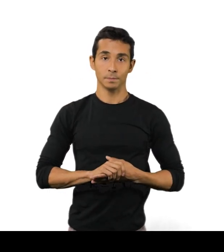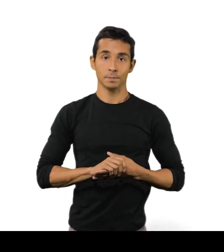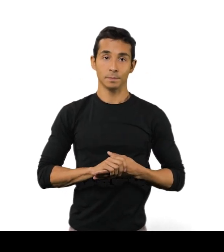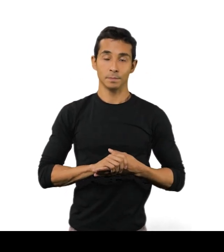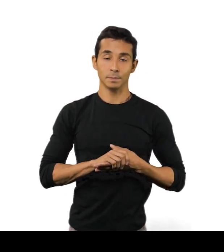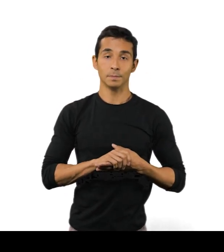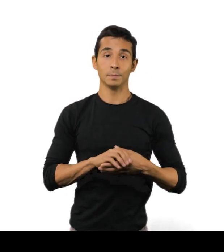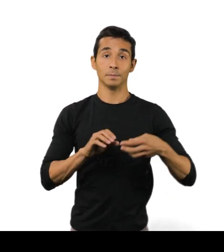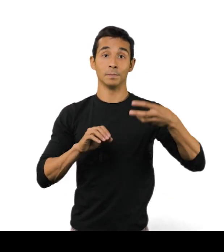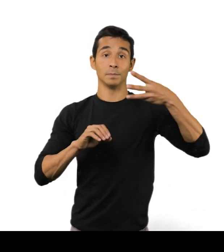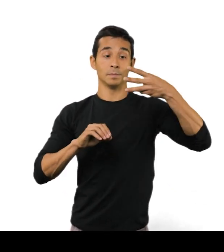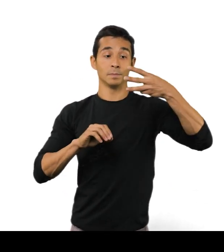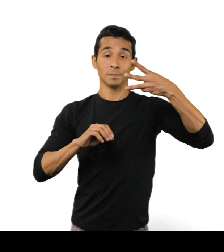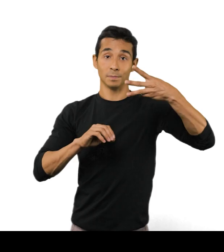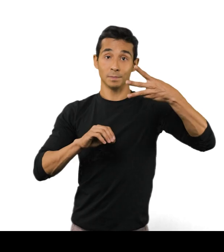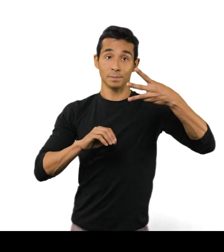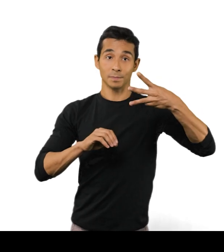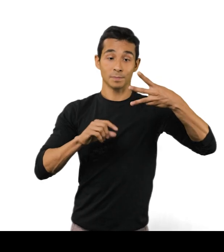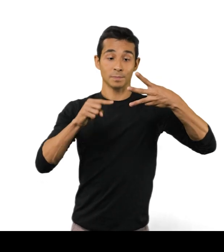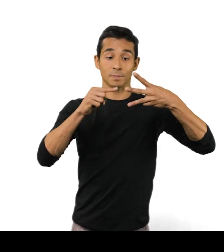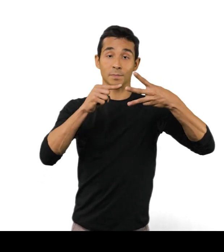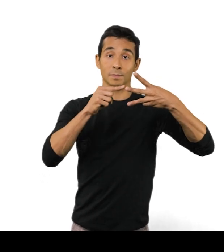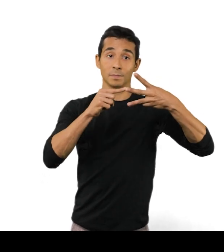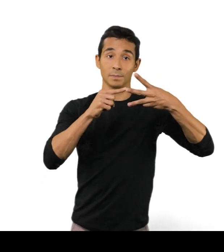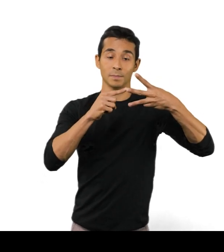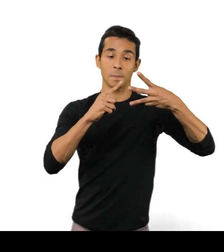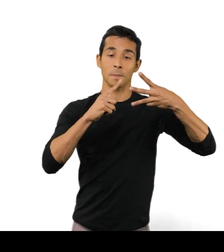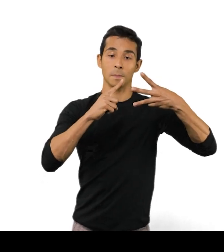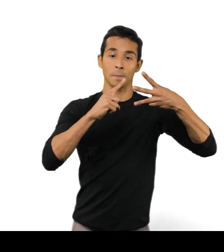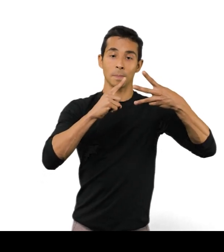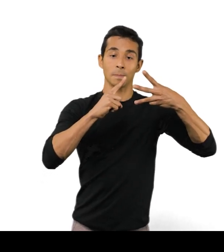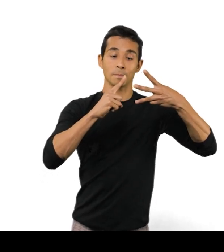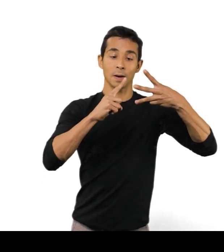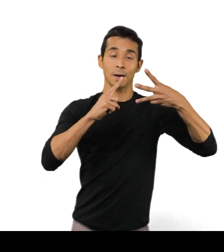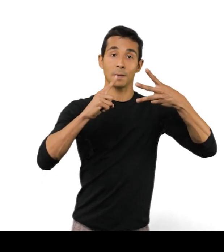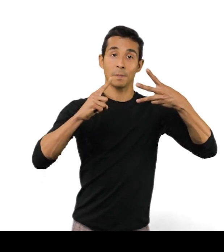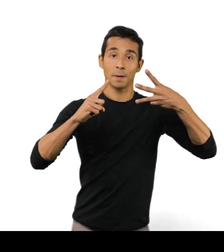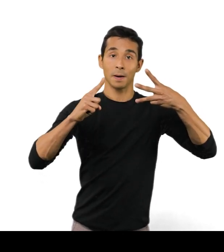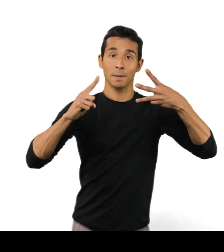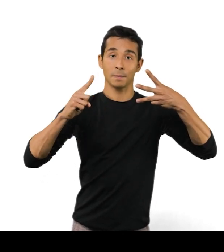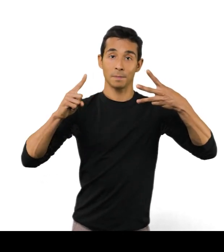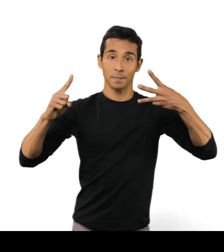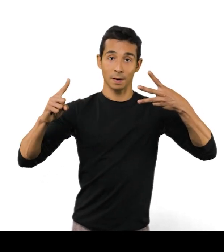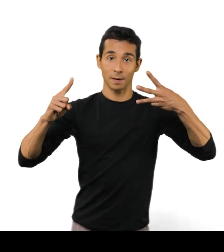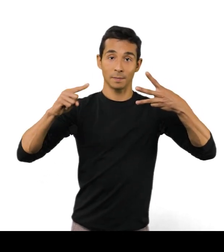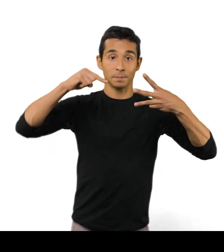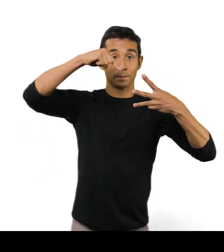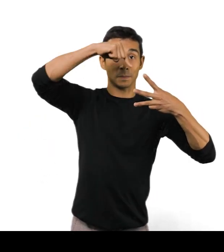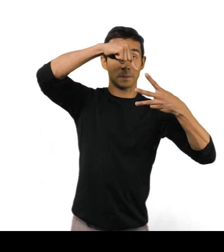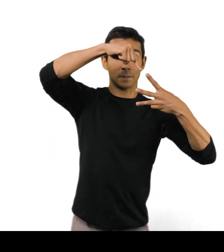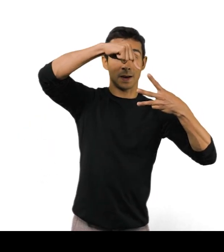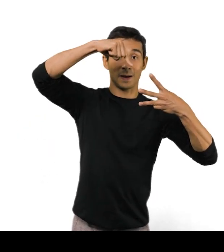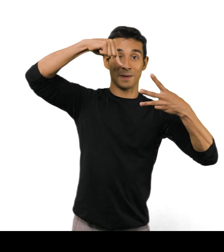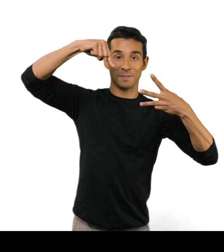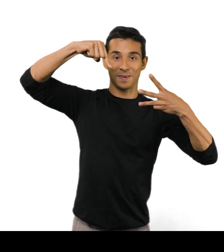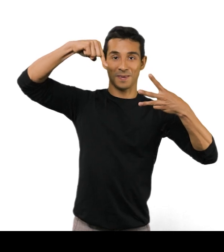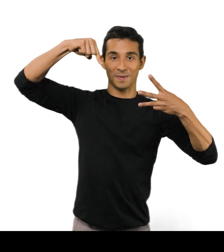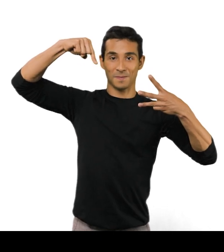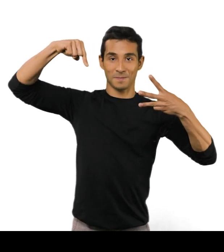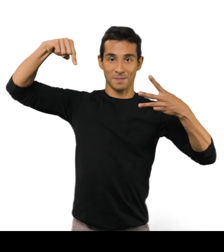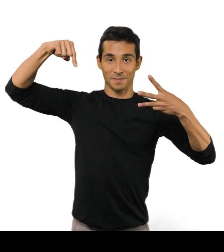central estão dispostas na altura dos espaços entre as figuras das linhas superior e inferior